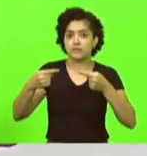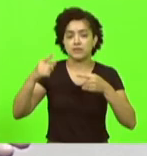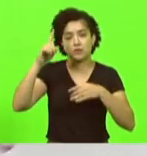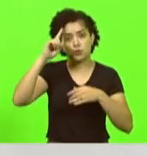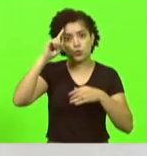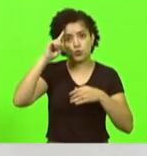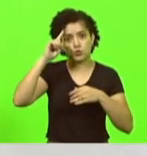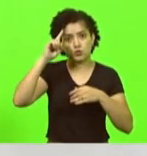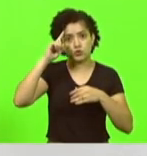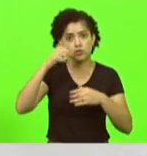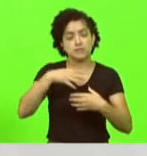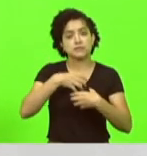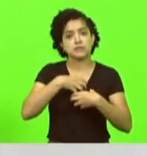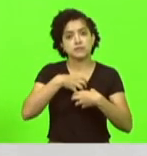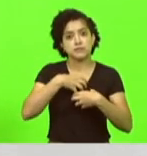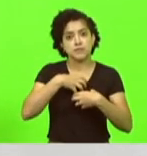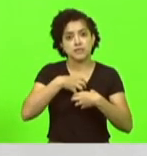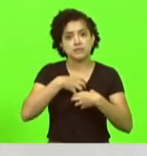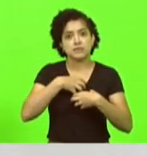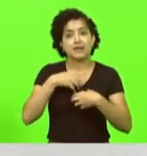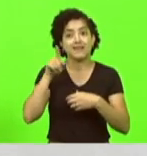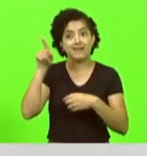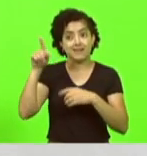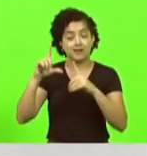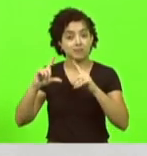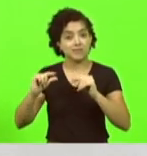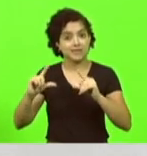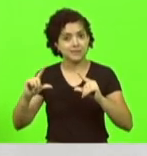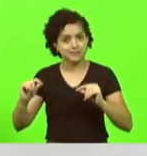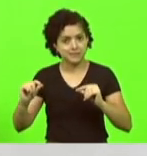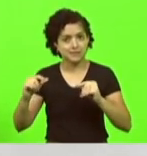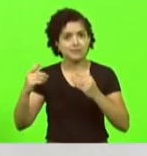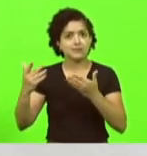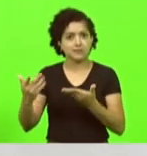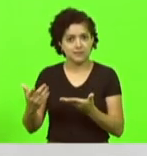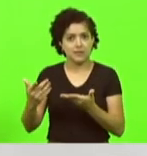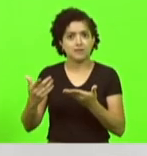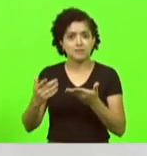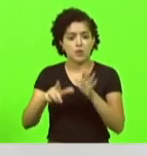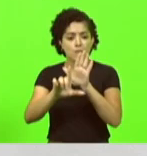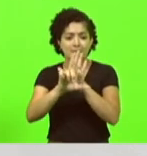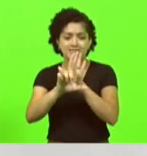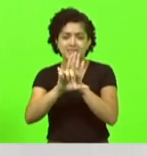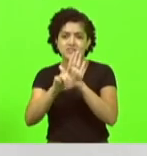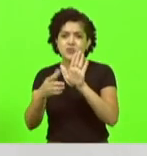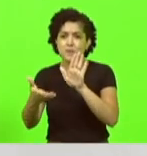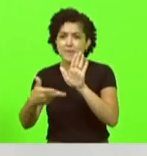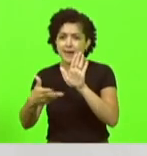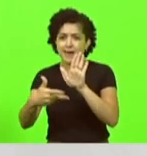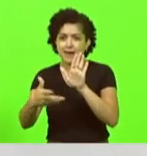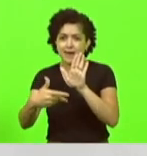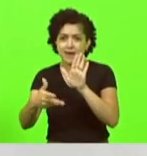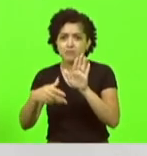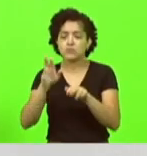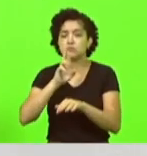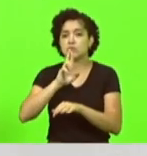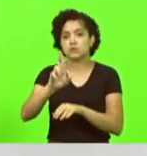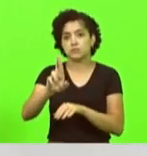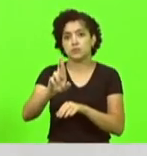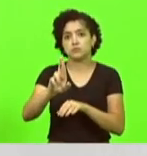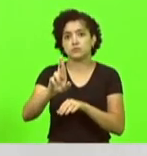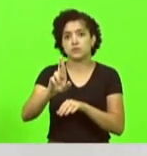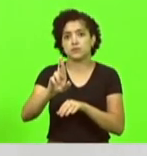e sensibilizar principalmente Brasília para que tenhamos uma legislação e seja mais rápida e responda